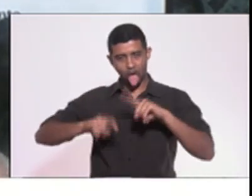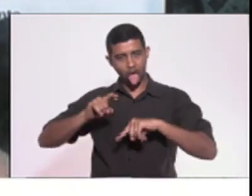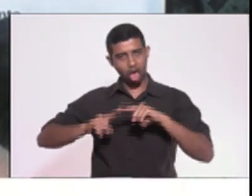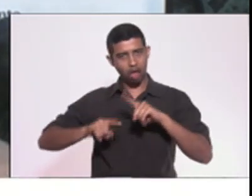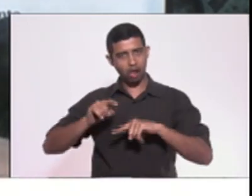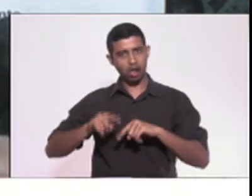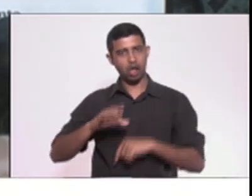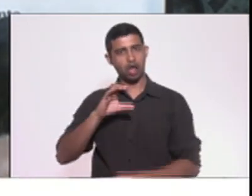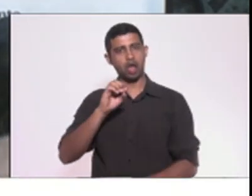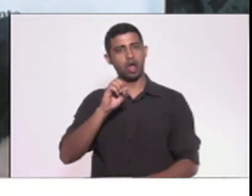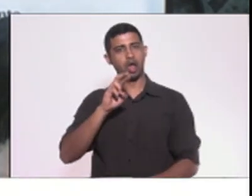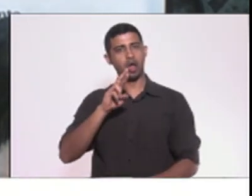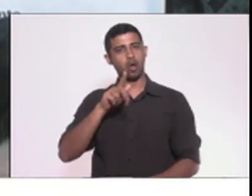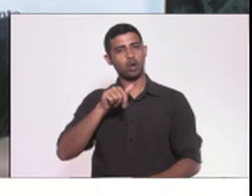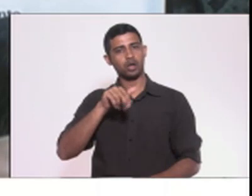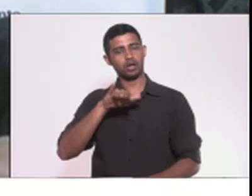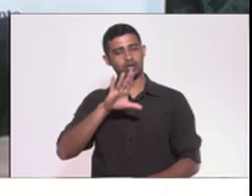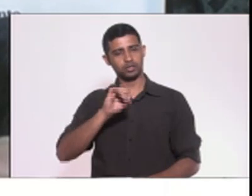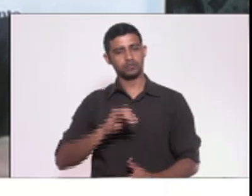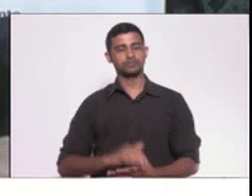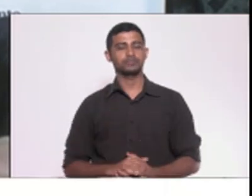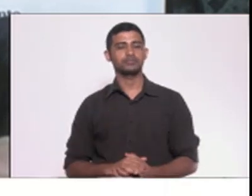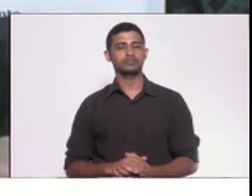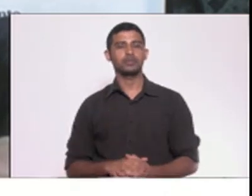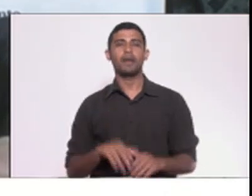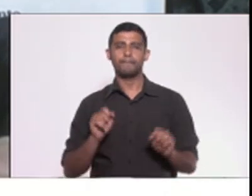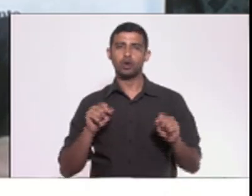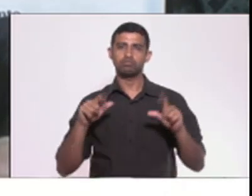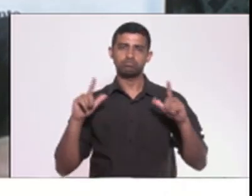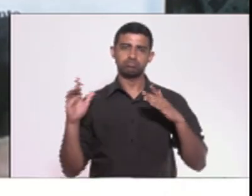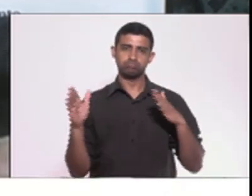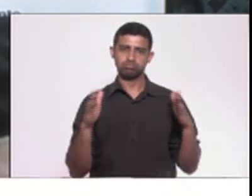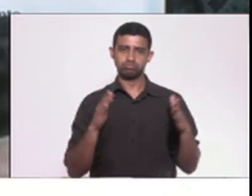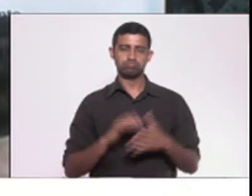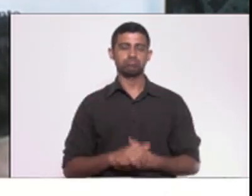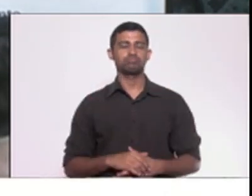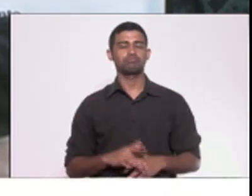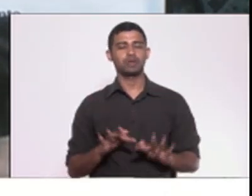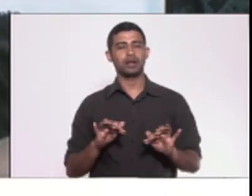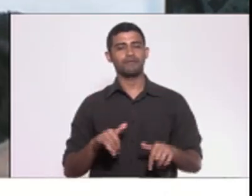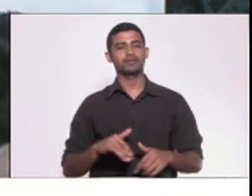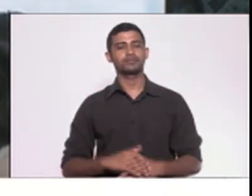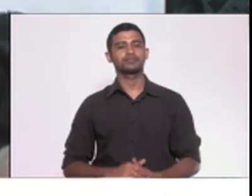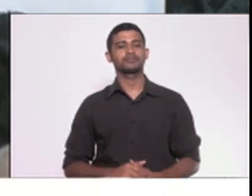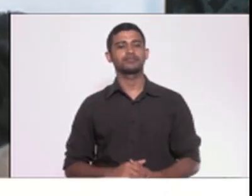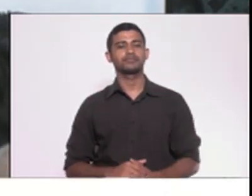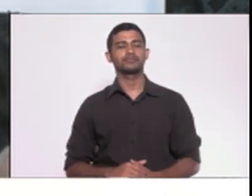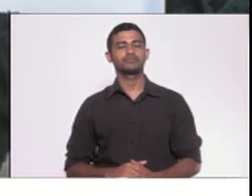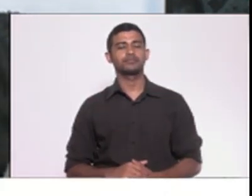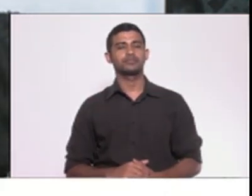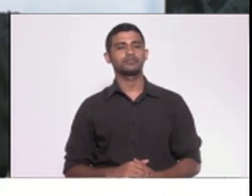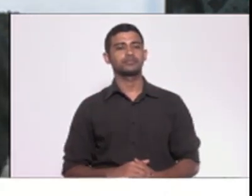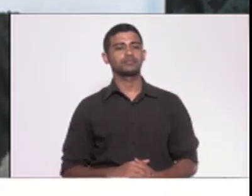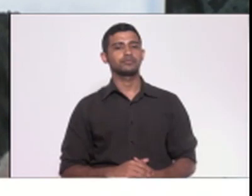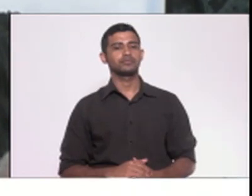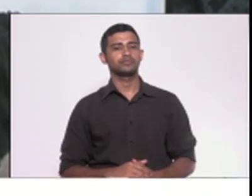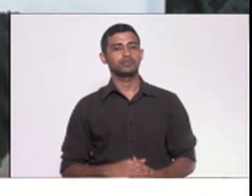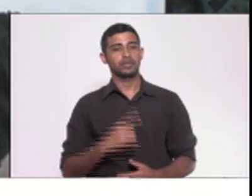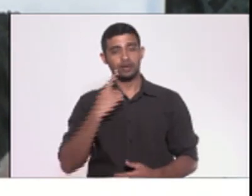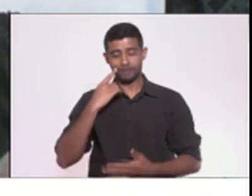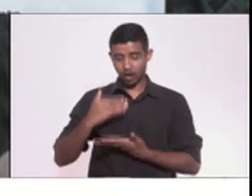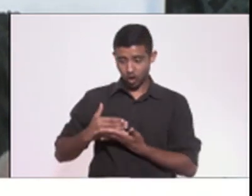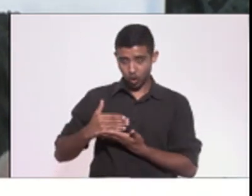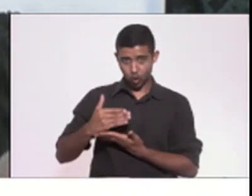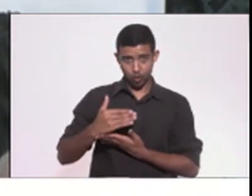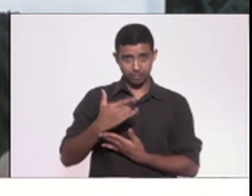dentro da residência dele, né? Então pode passar, só para a gente finalizar, né? Ele, desde